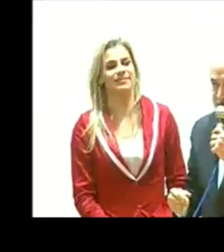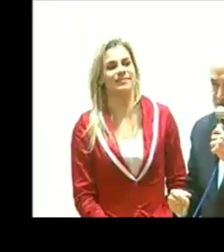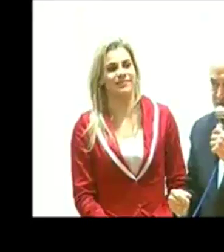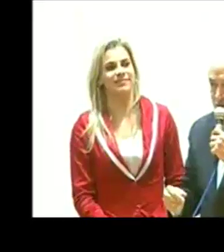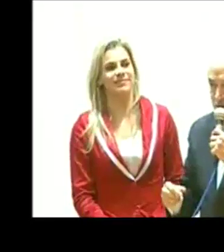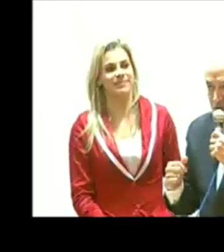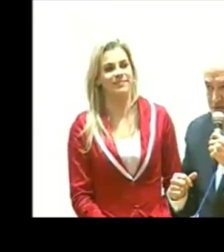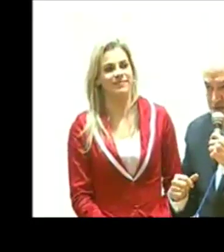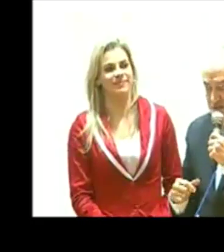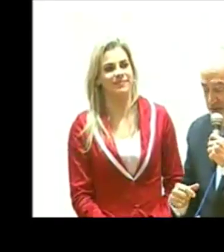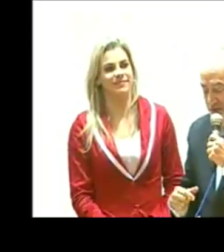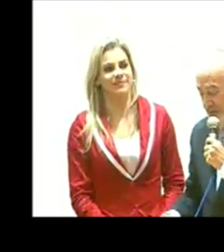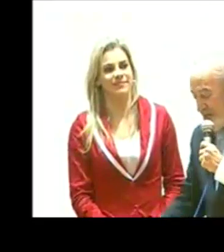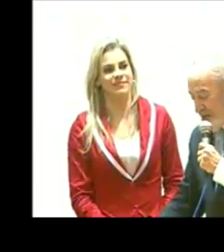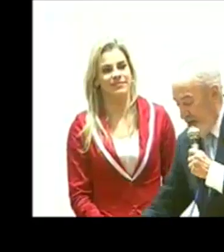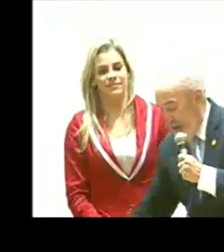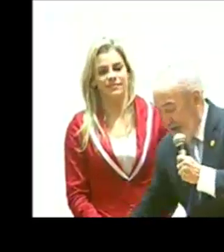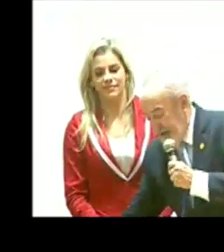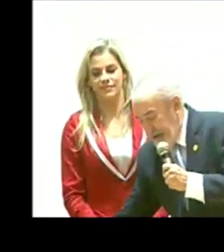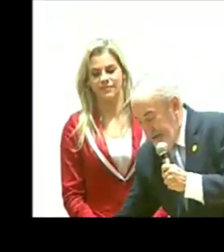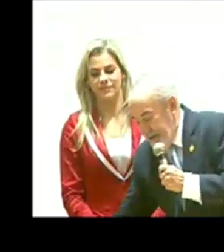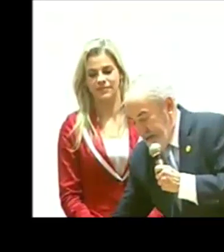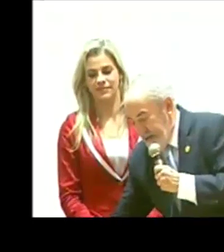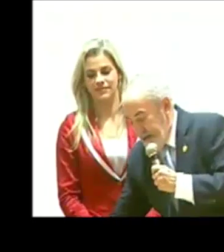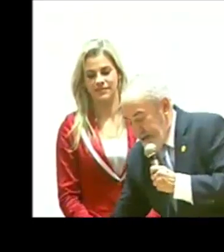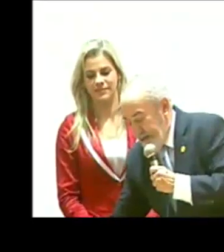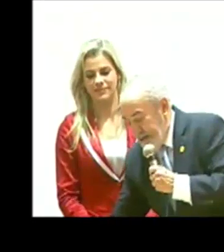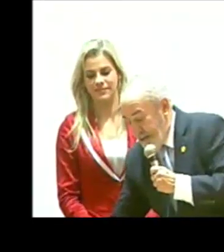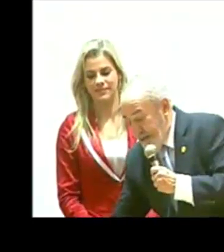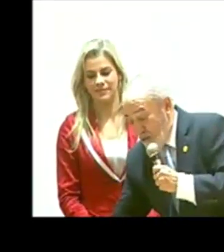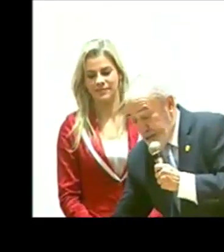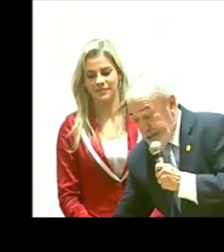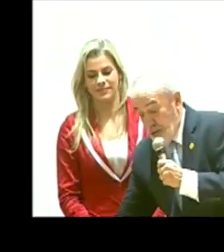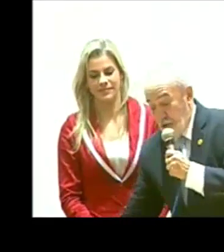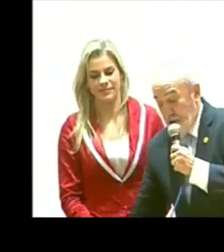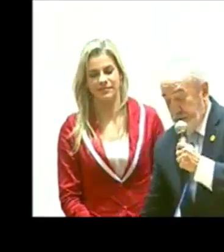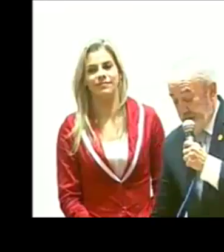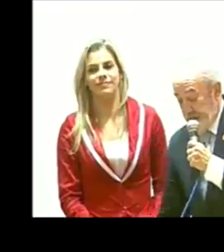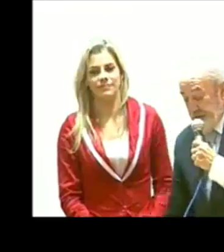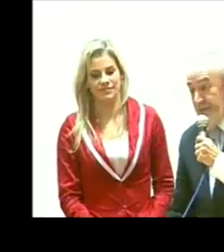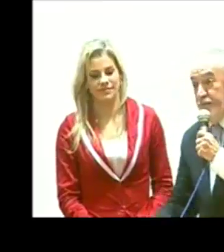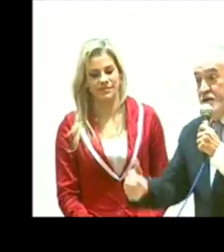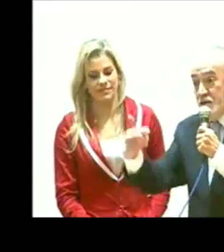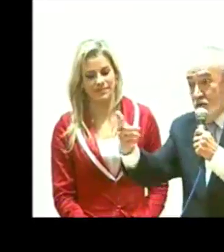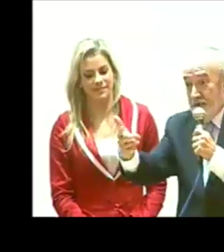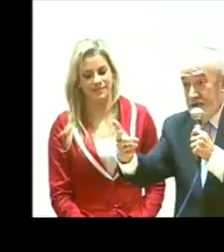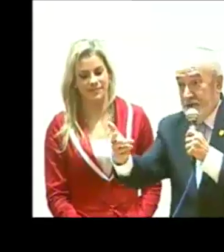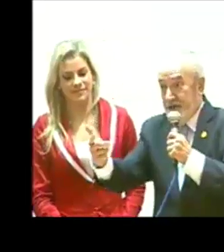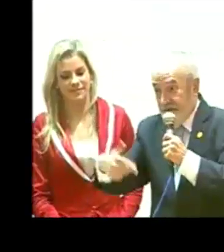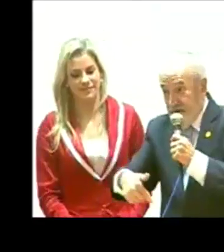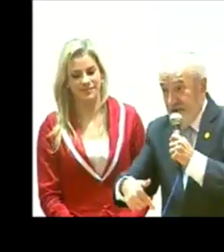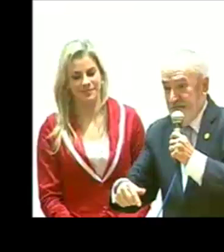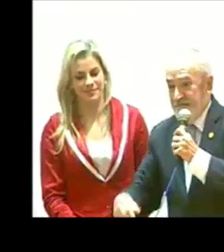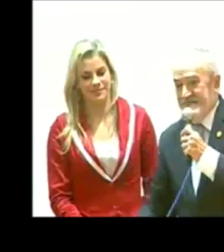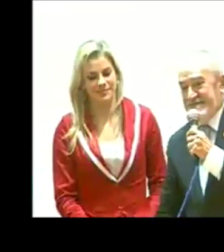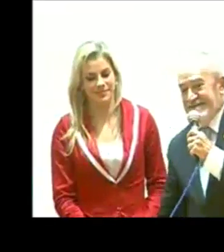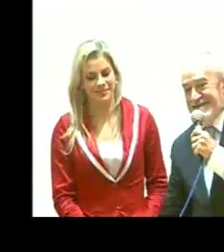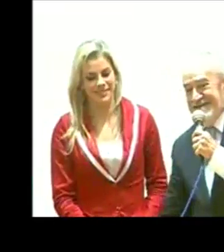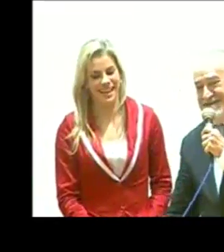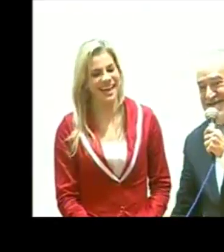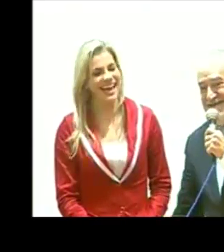do Senado, já há alguns anos. E se é uma coisa que eu gosto, depois de escola do Legislativo, é